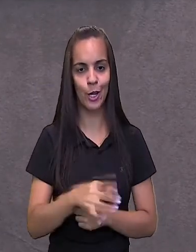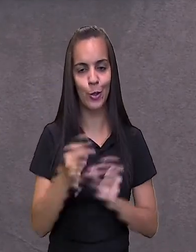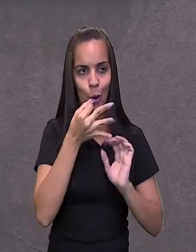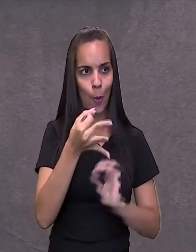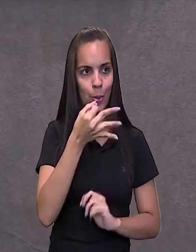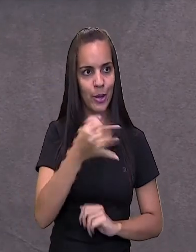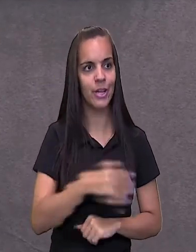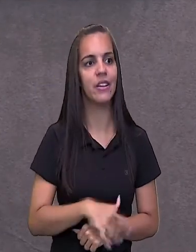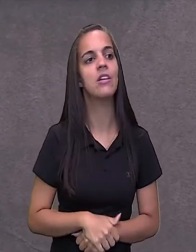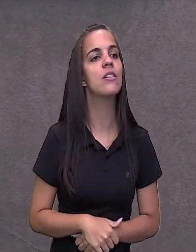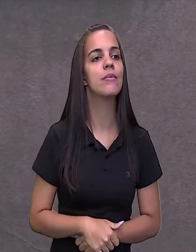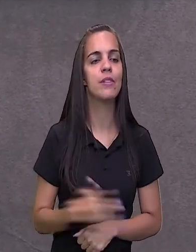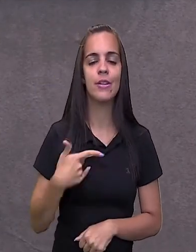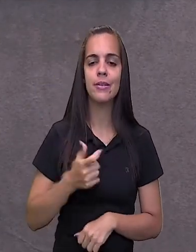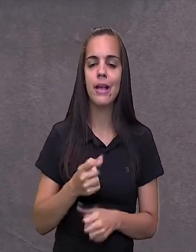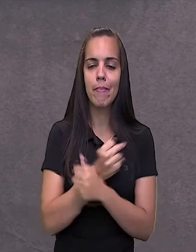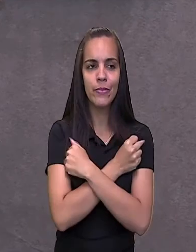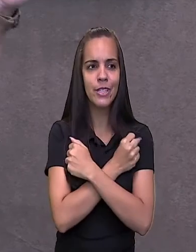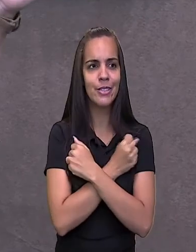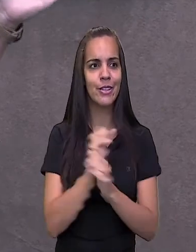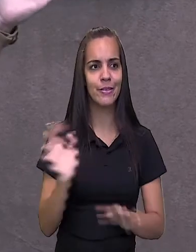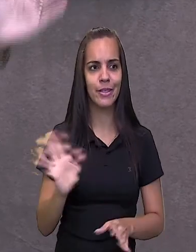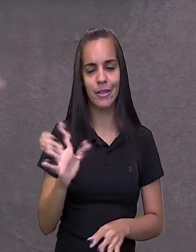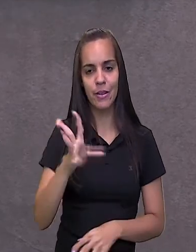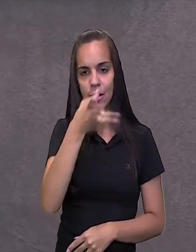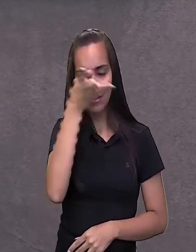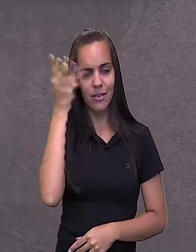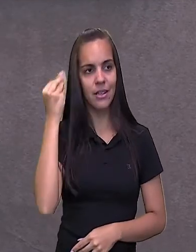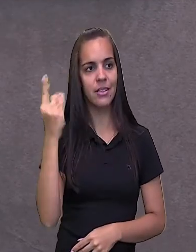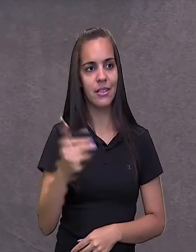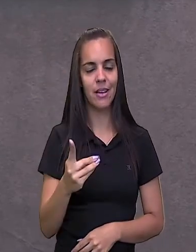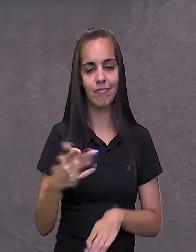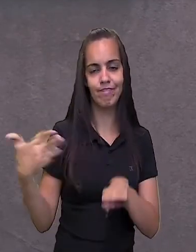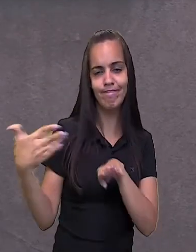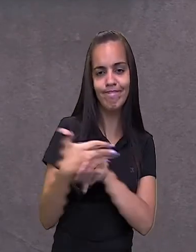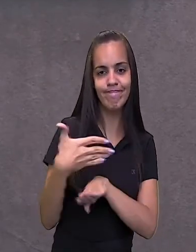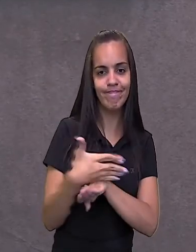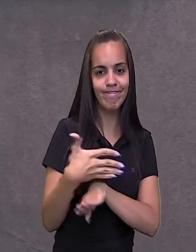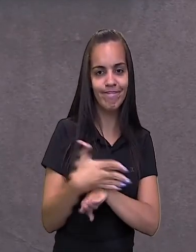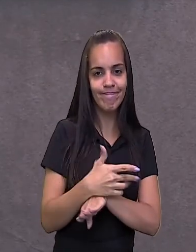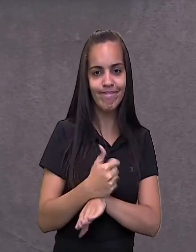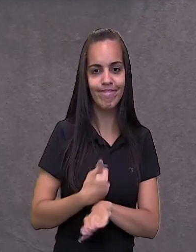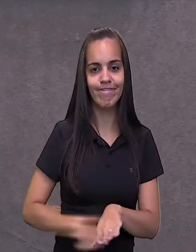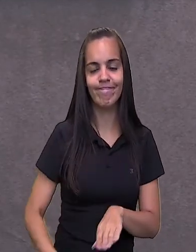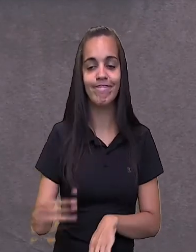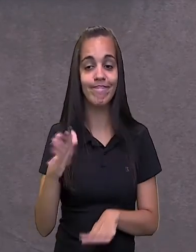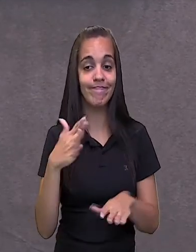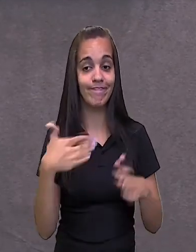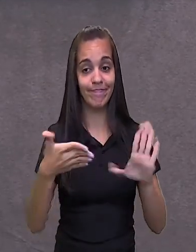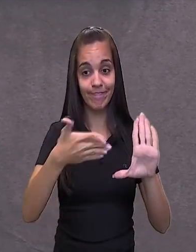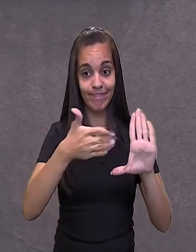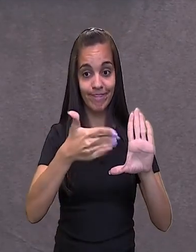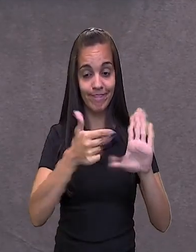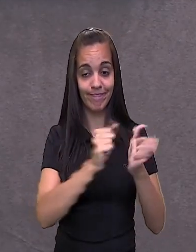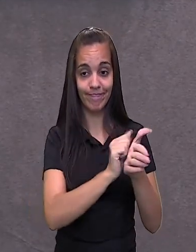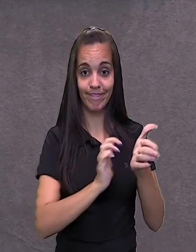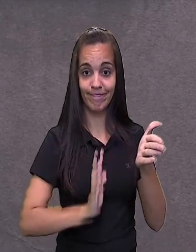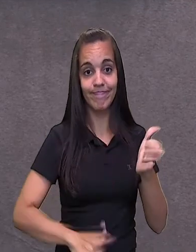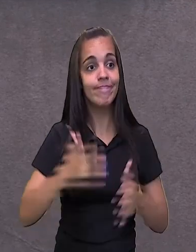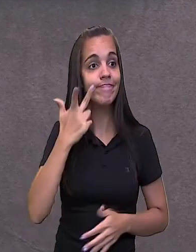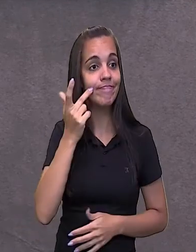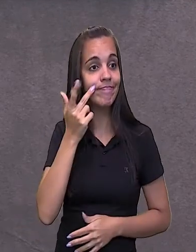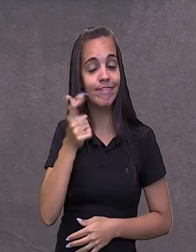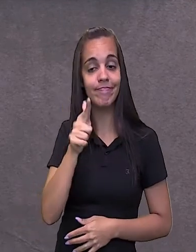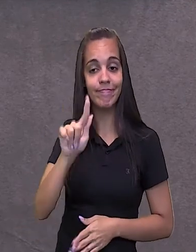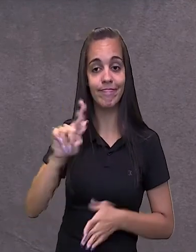grande abraço, fiquem com Deus e não se esqueça, para acessar as nossas atividades na plataforma SMED GV, aponte a câmera